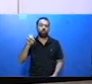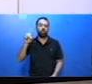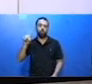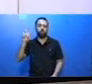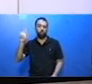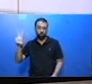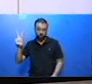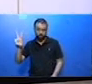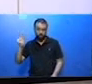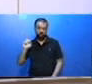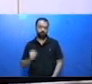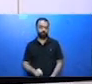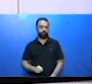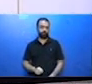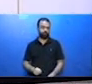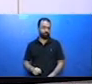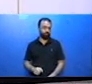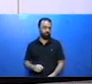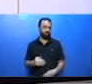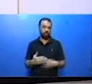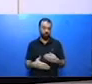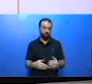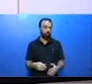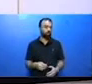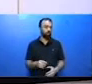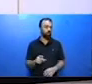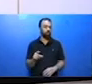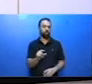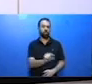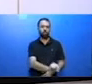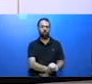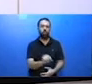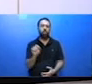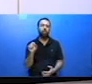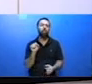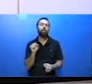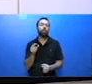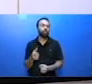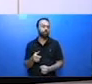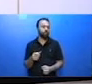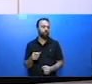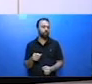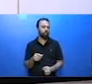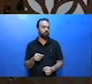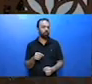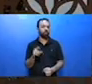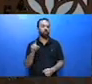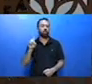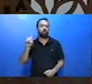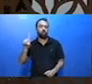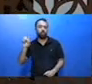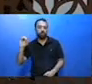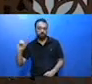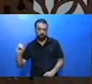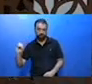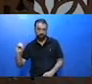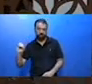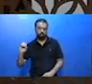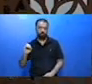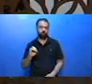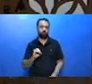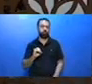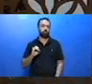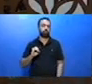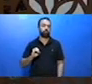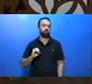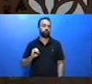com o número 12. E depois, quem que eu vou colocar então? Eu vou lá e vou colocar o número 10.